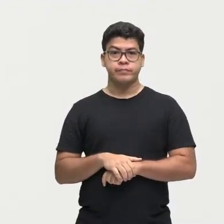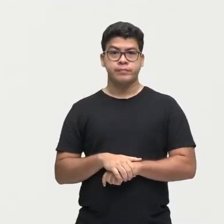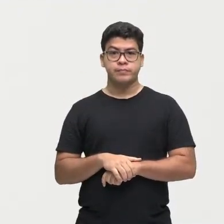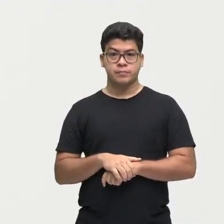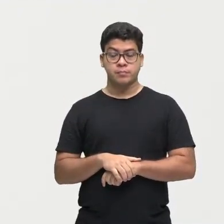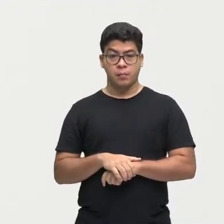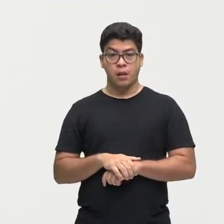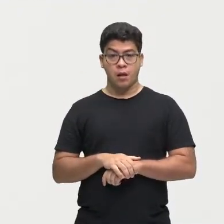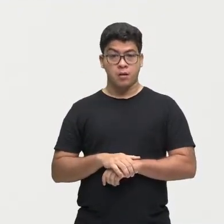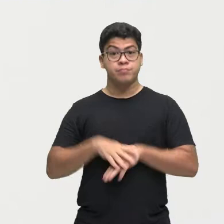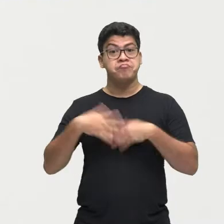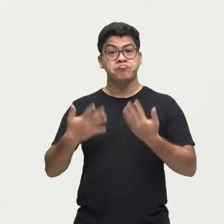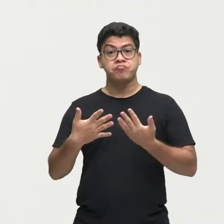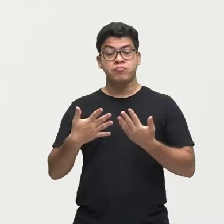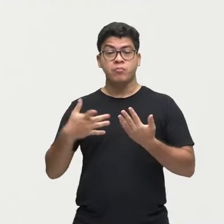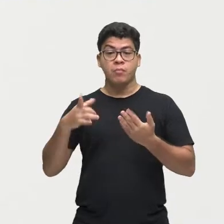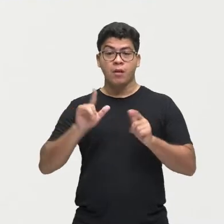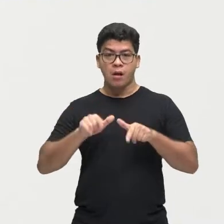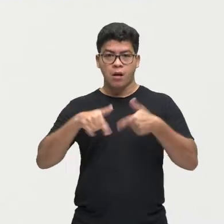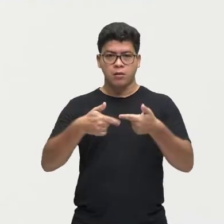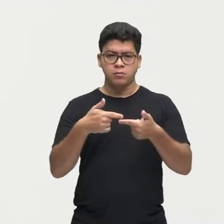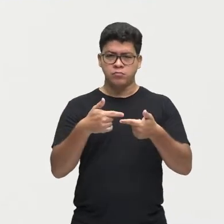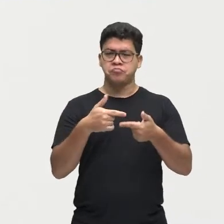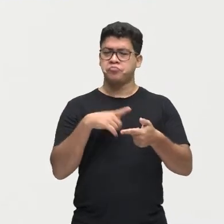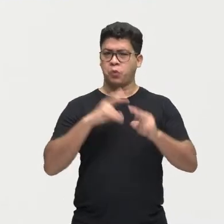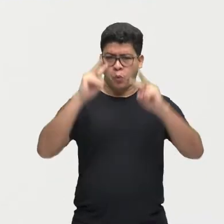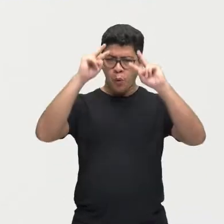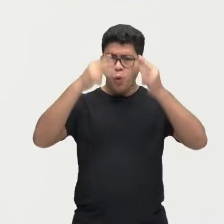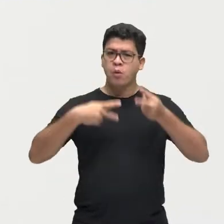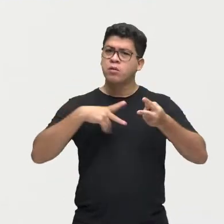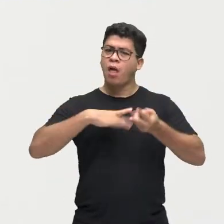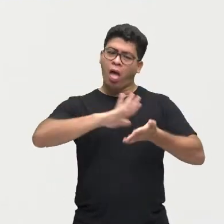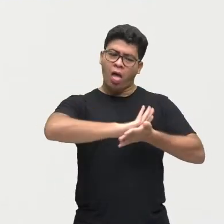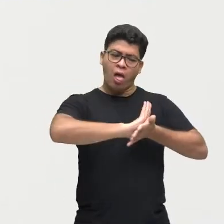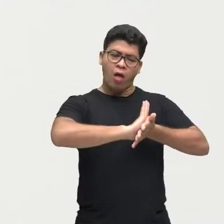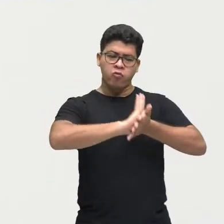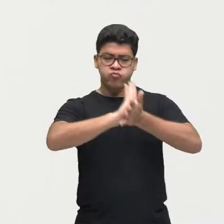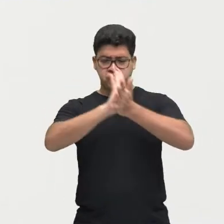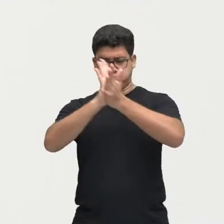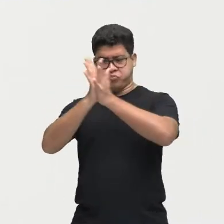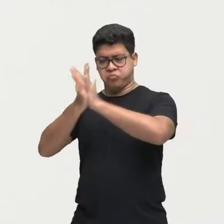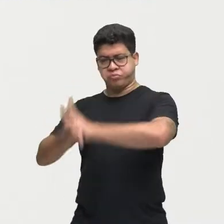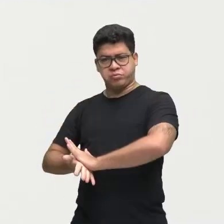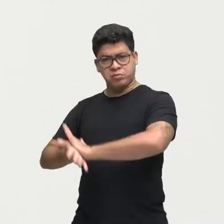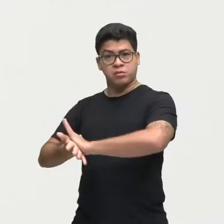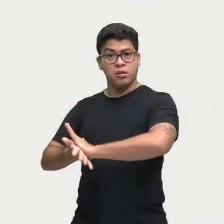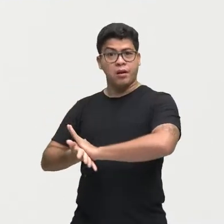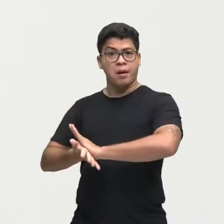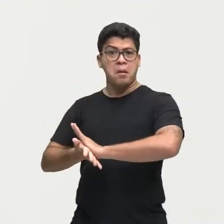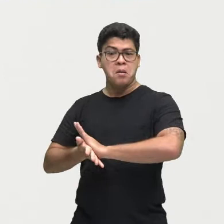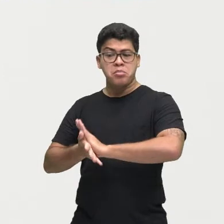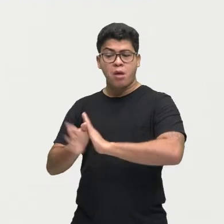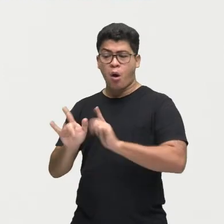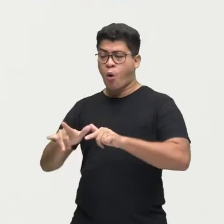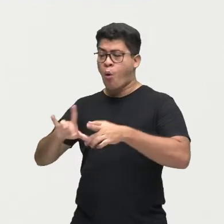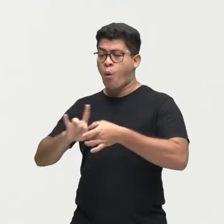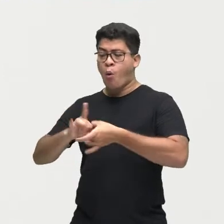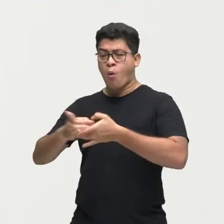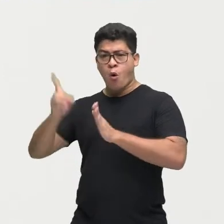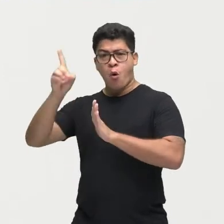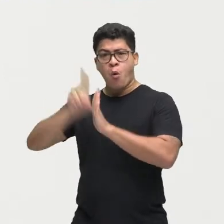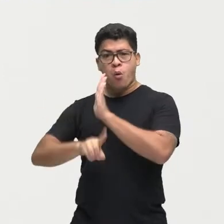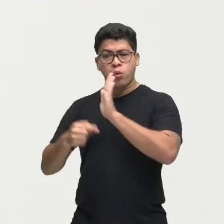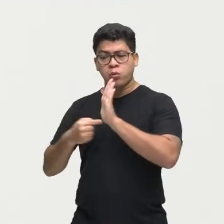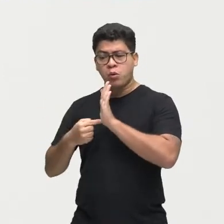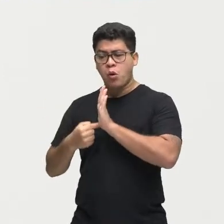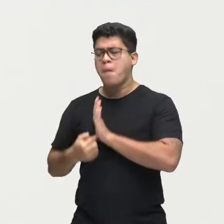devido à natureza humana, ele era autodestrutiva. A sociedade tinha que abrir mão de seus direitos ao rei. Ou seja, eu abro mão